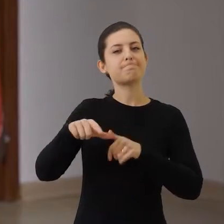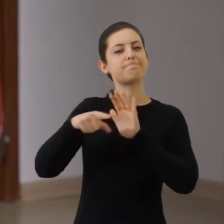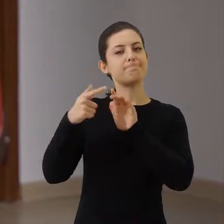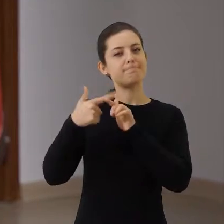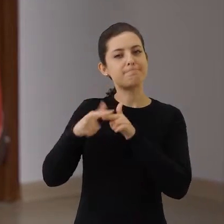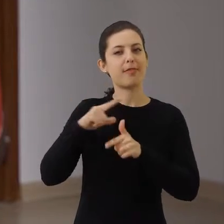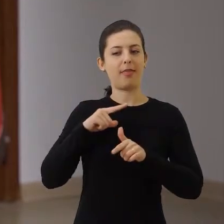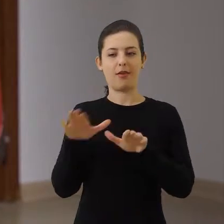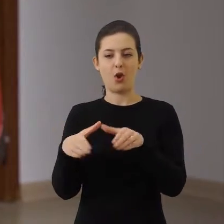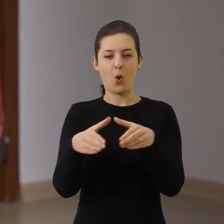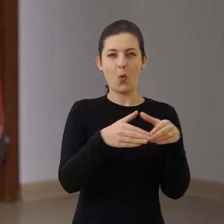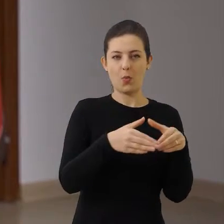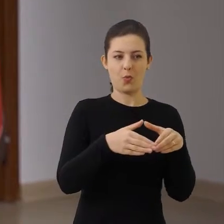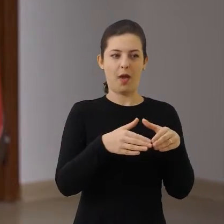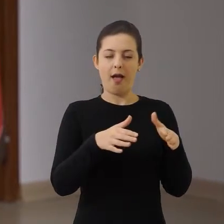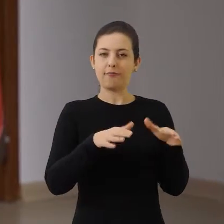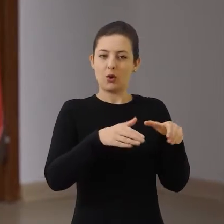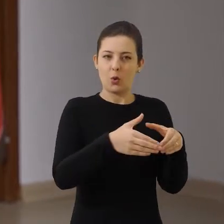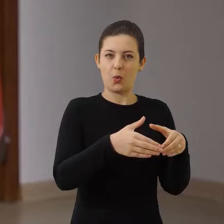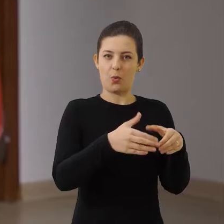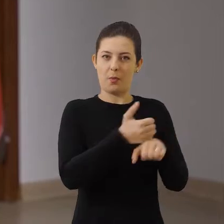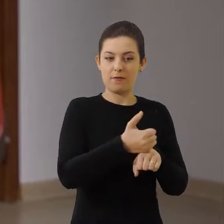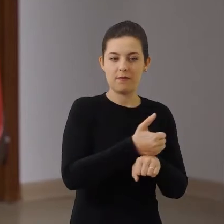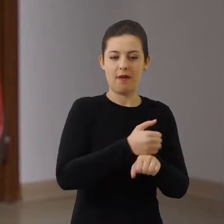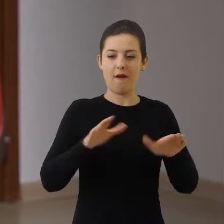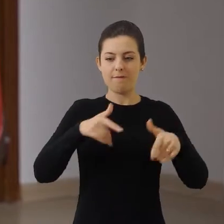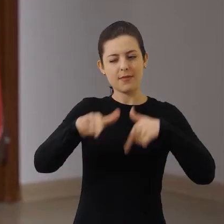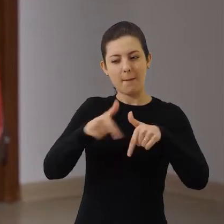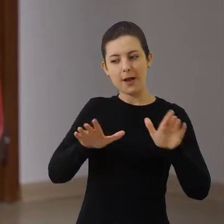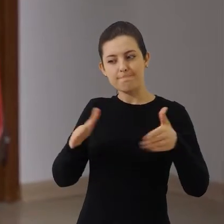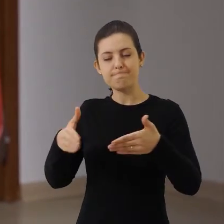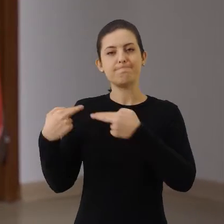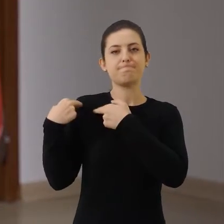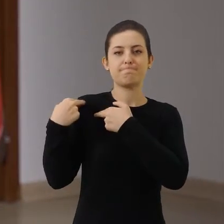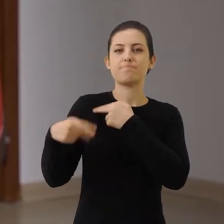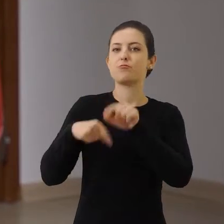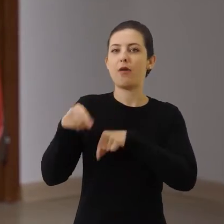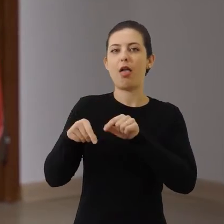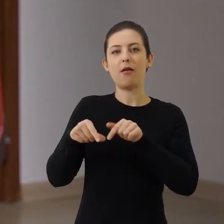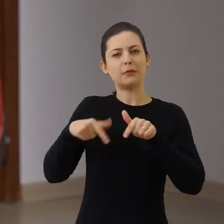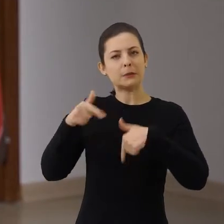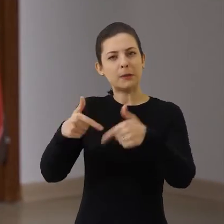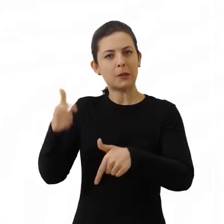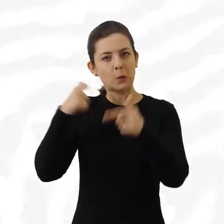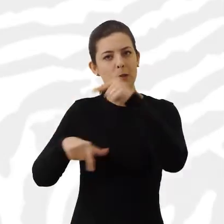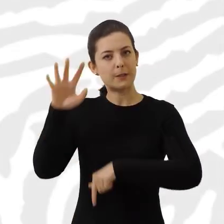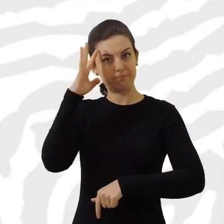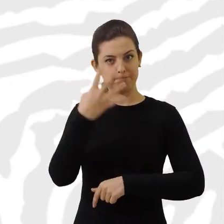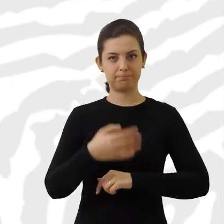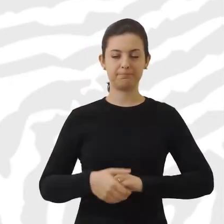Então, você vai ter grupos dedicados especificamente àquele trabalho e com a responsabilidade de levar aquele trabalho a termo.